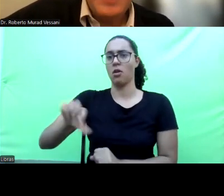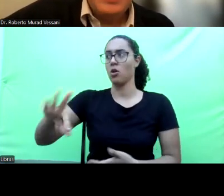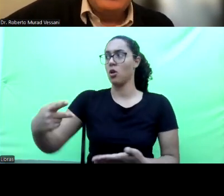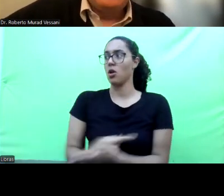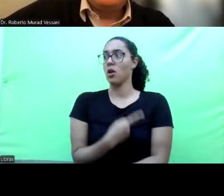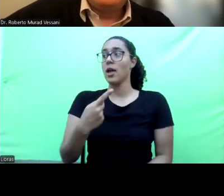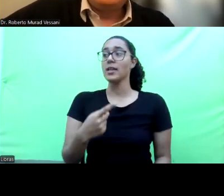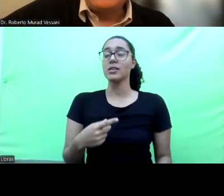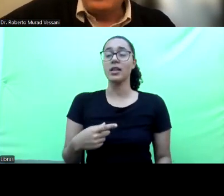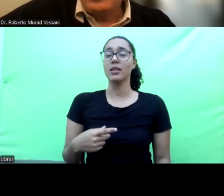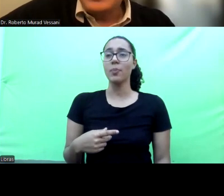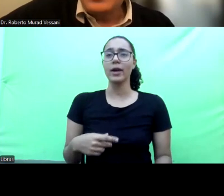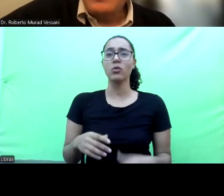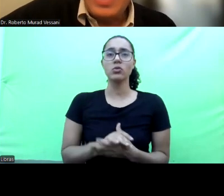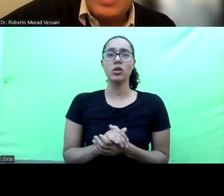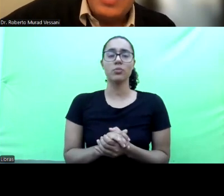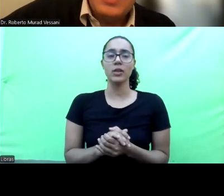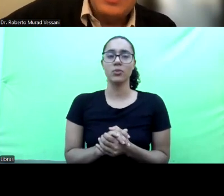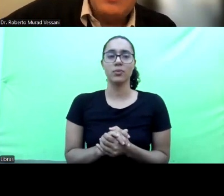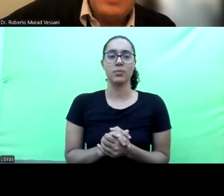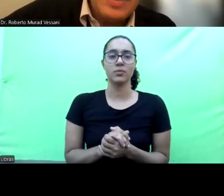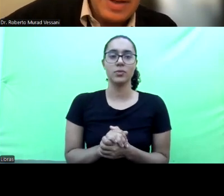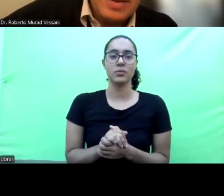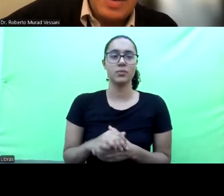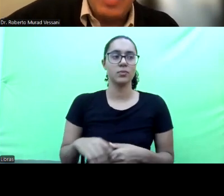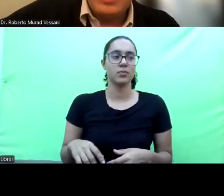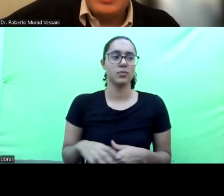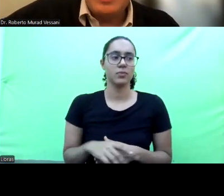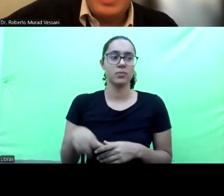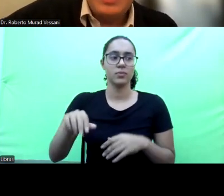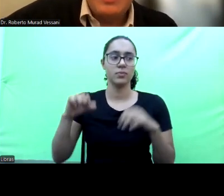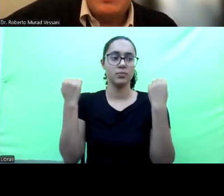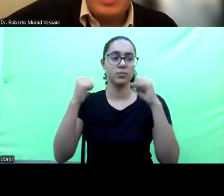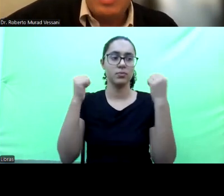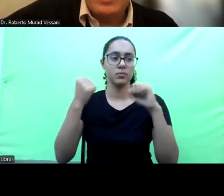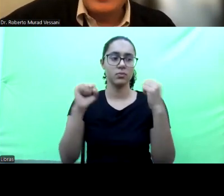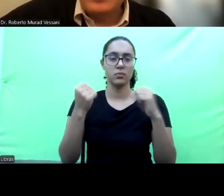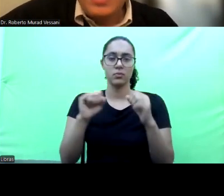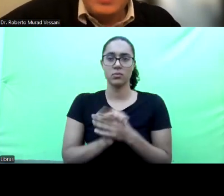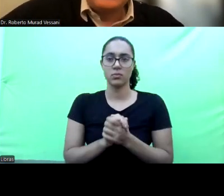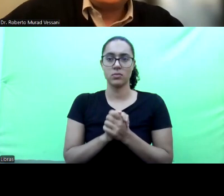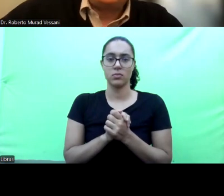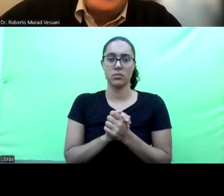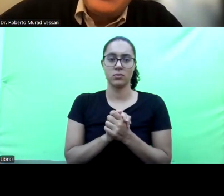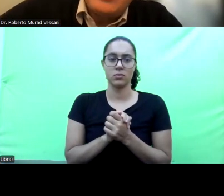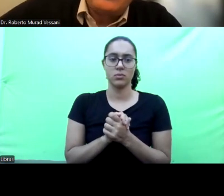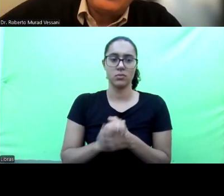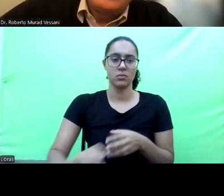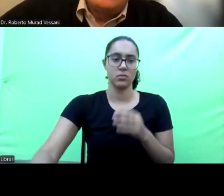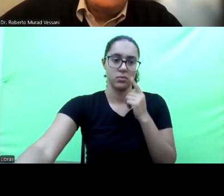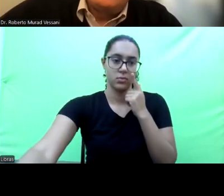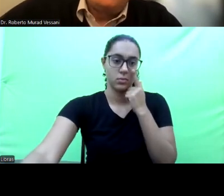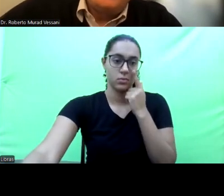né? E tem algumas atividades de físicas que podem também interferir, como o caso de exercício